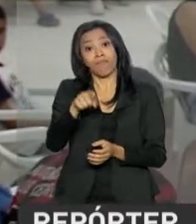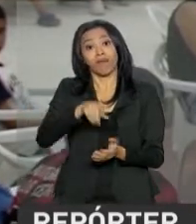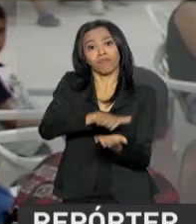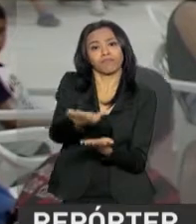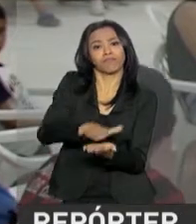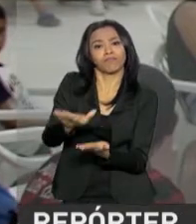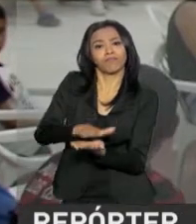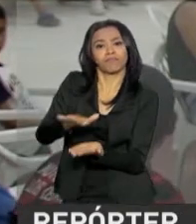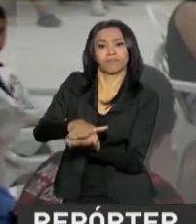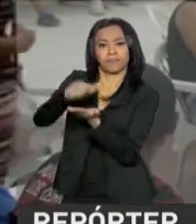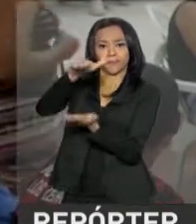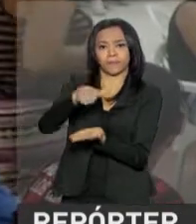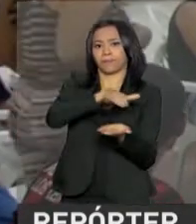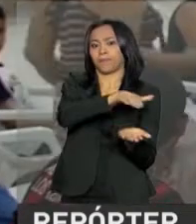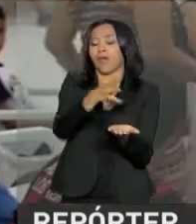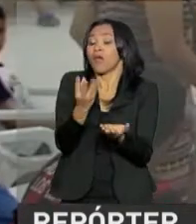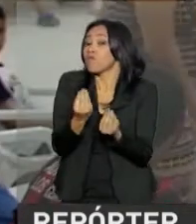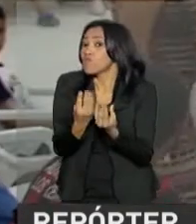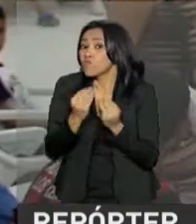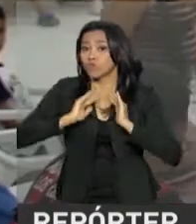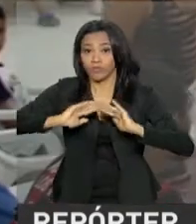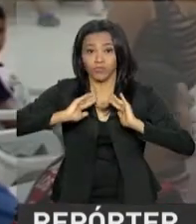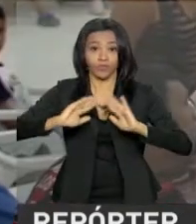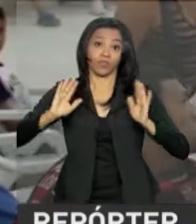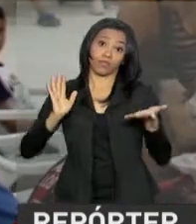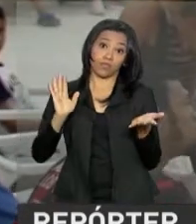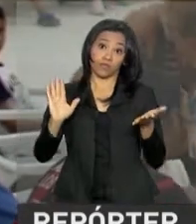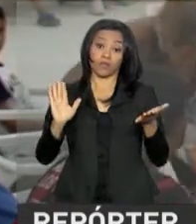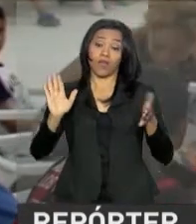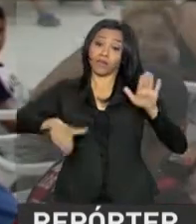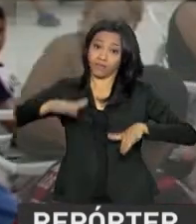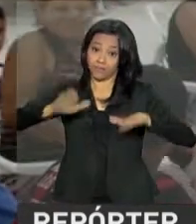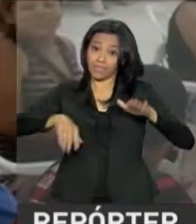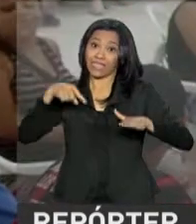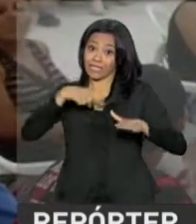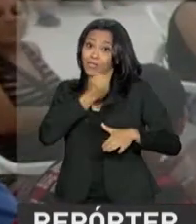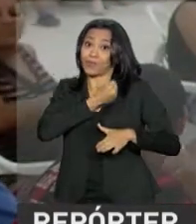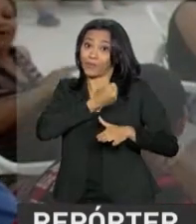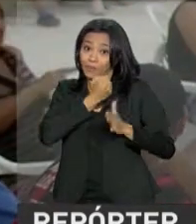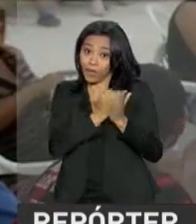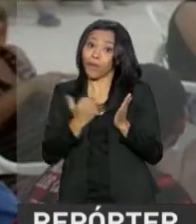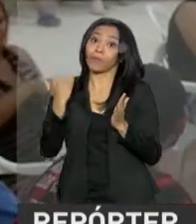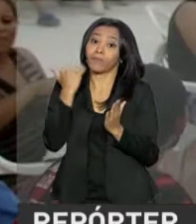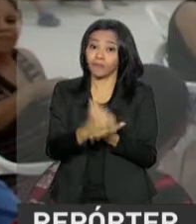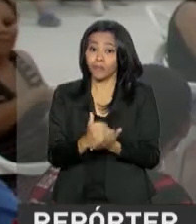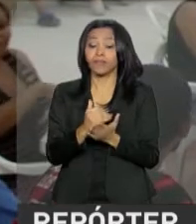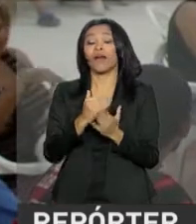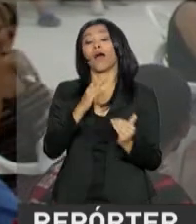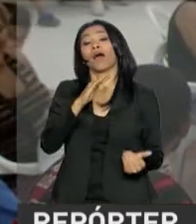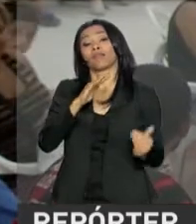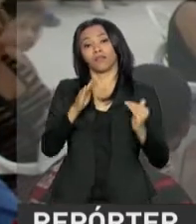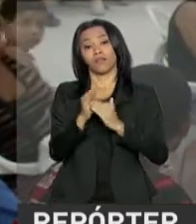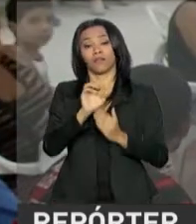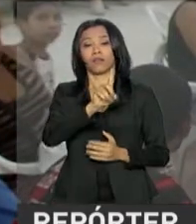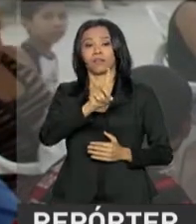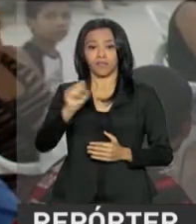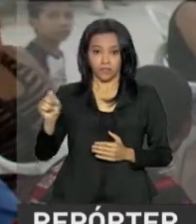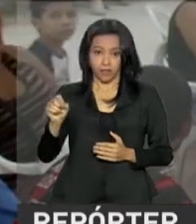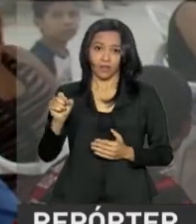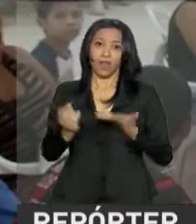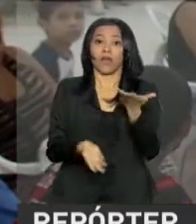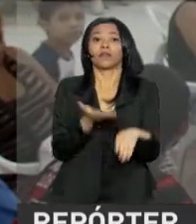documento mas a demanda é tanta que em alguns momentos esse número é ampliado chegando a 100 atendimentos